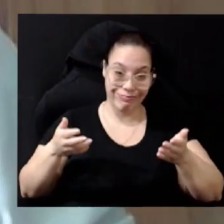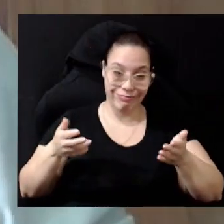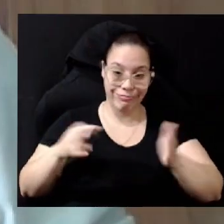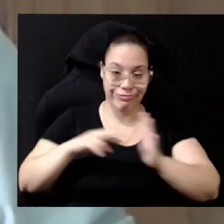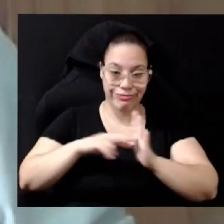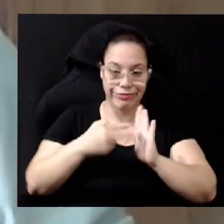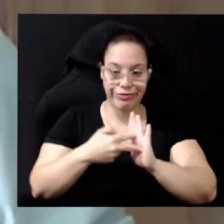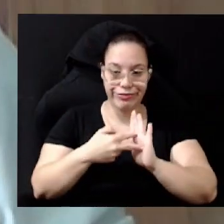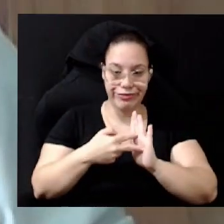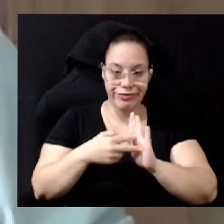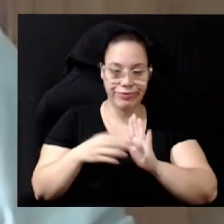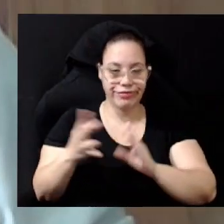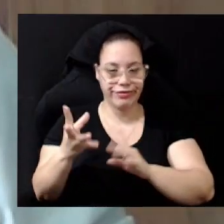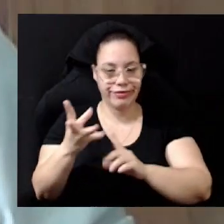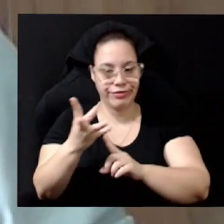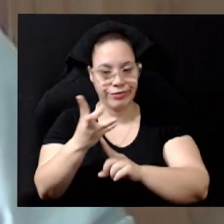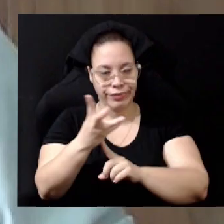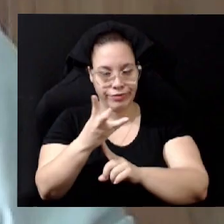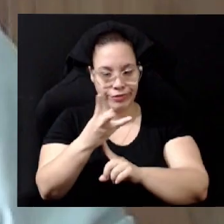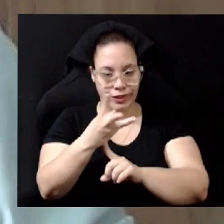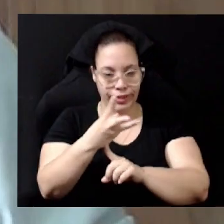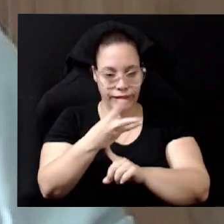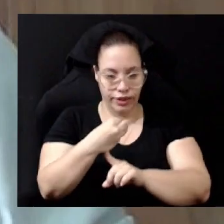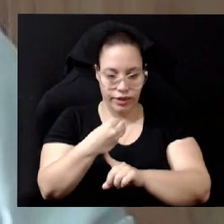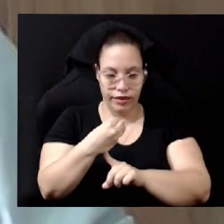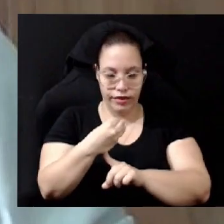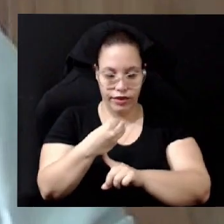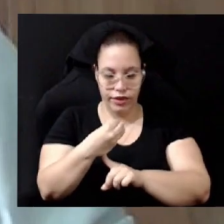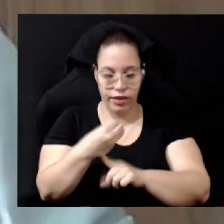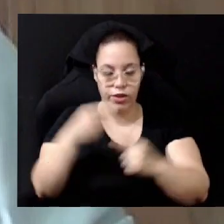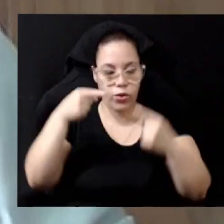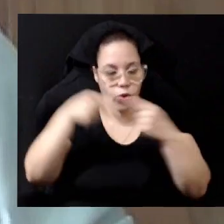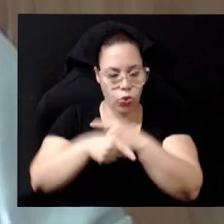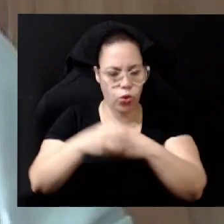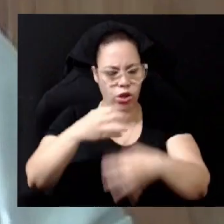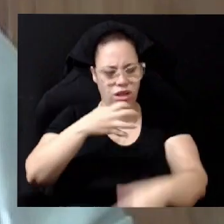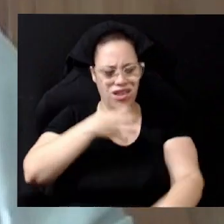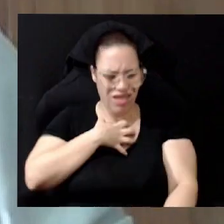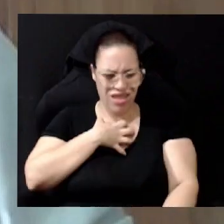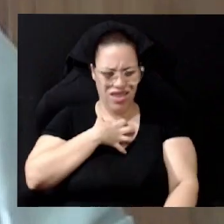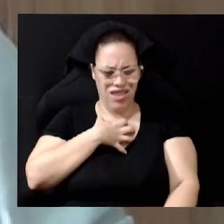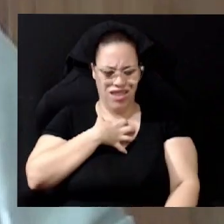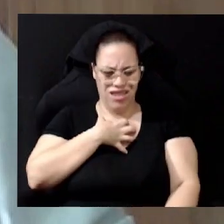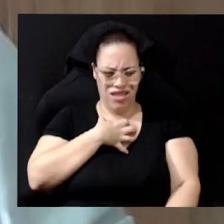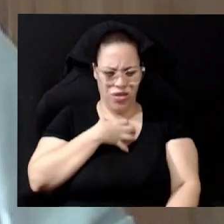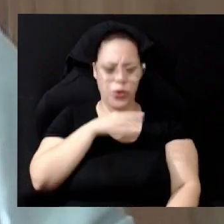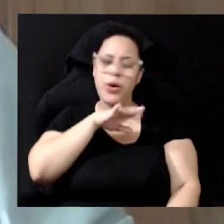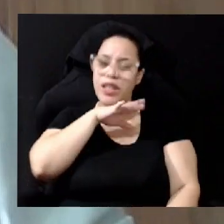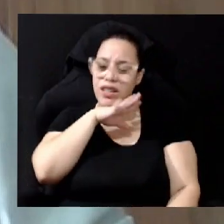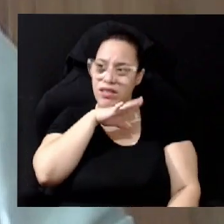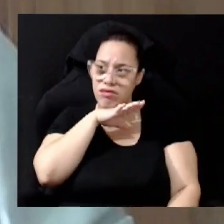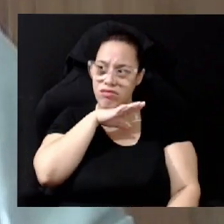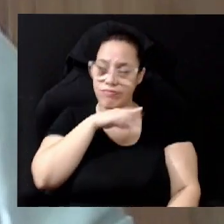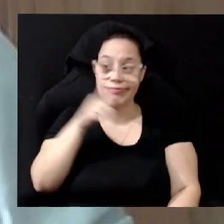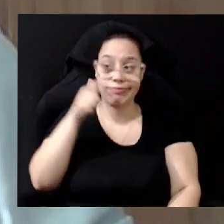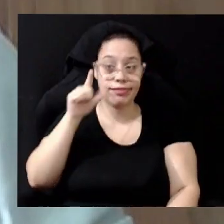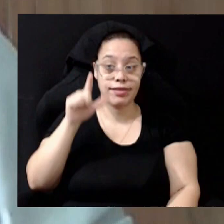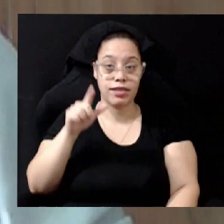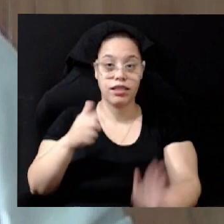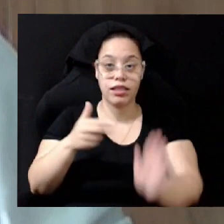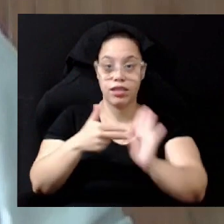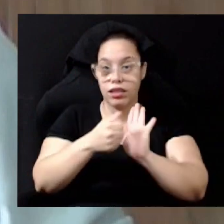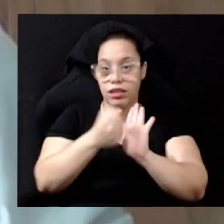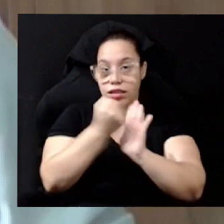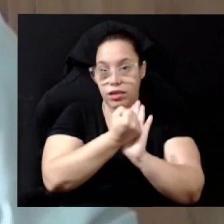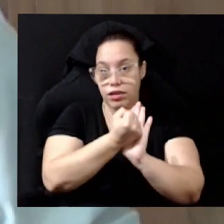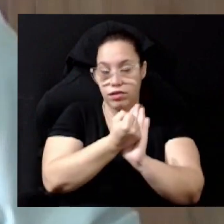aspecto. Então, a arte, ela, de alguma forma, é um caminho para a gente contrapor esses sentimentos também, porque ela